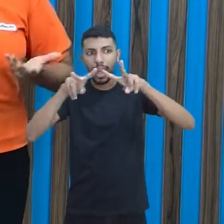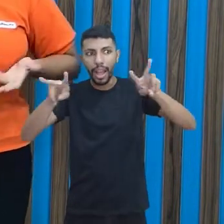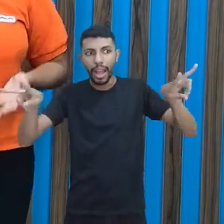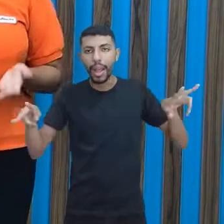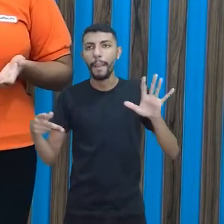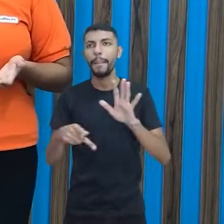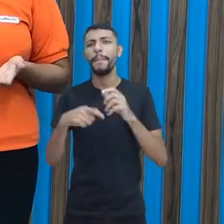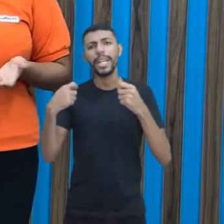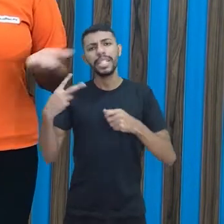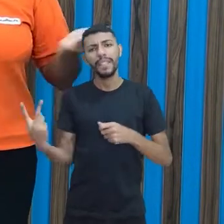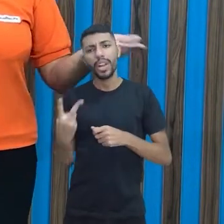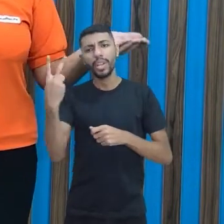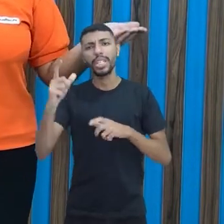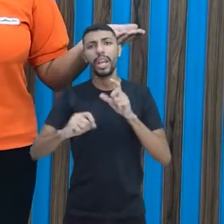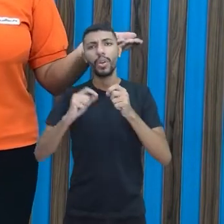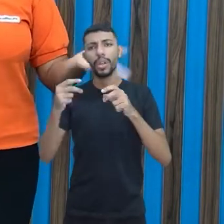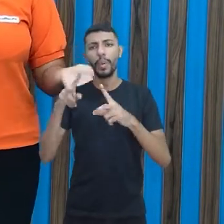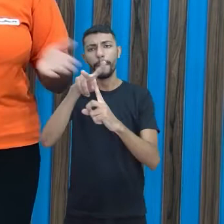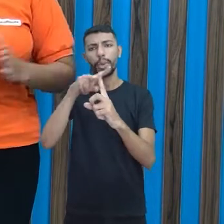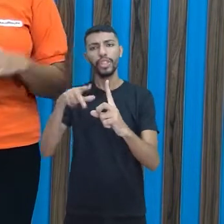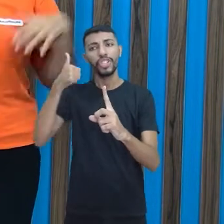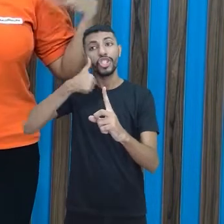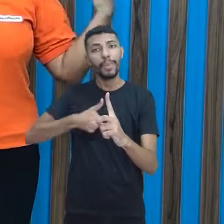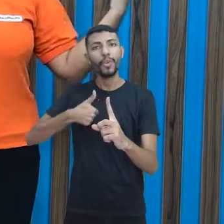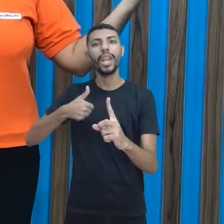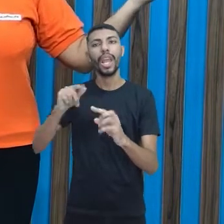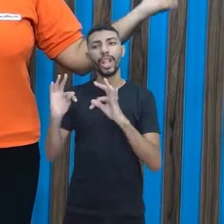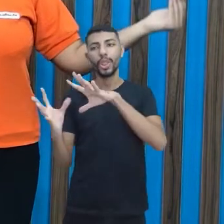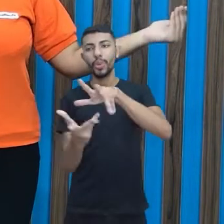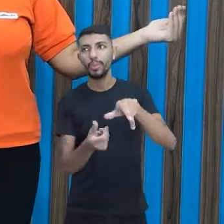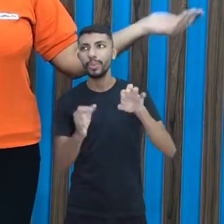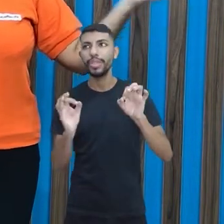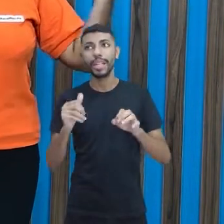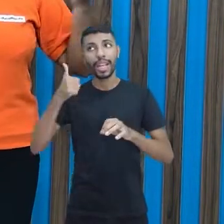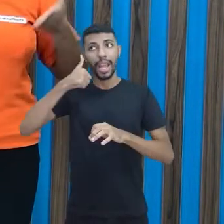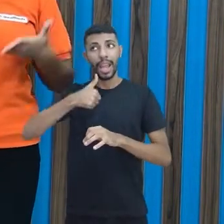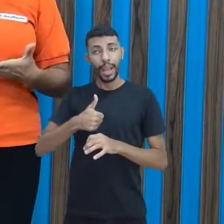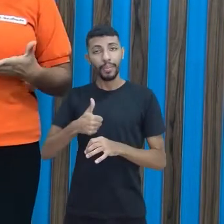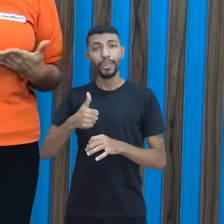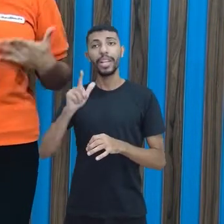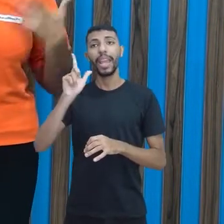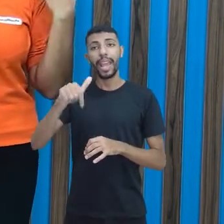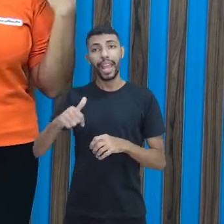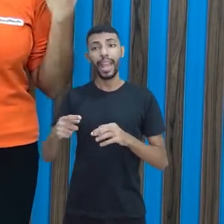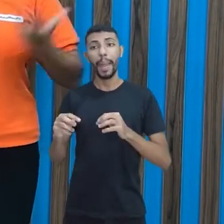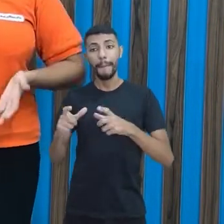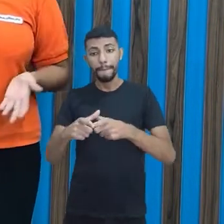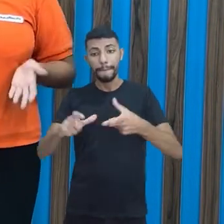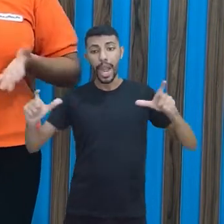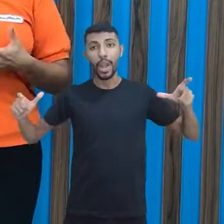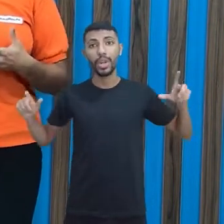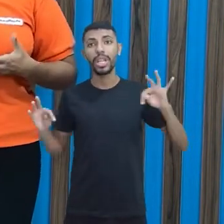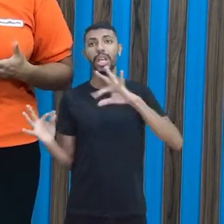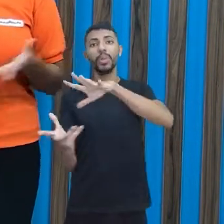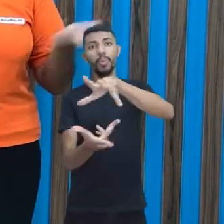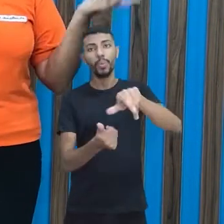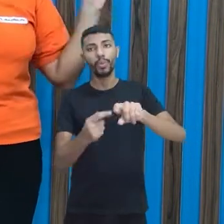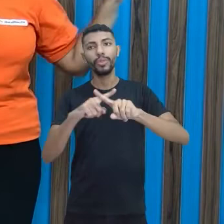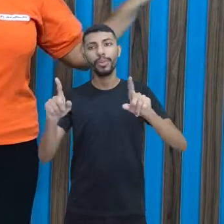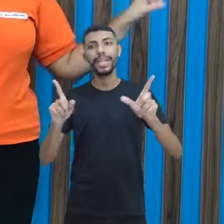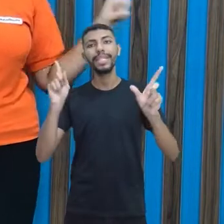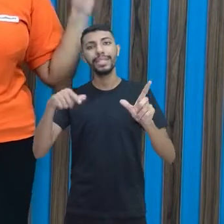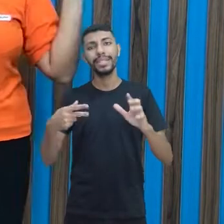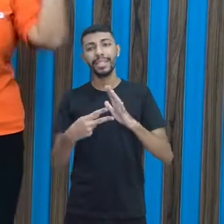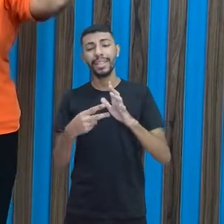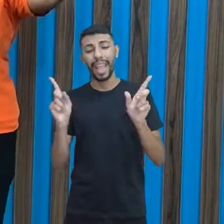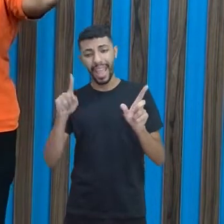do mundo, né? Visto que somos maioria populacional, mas minoria em direitos sociais. Então é bom a